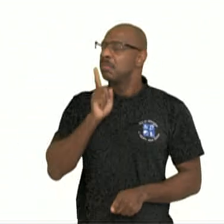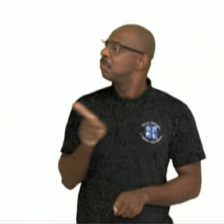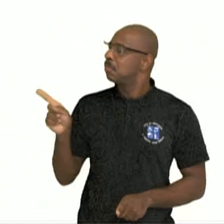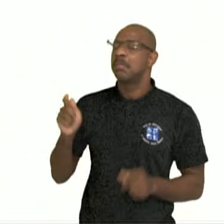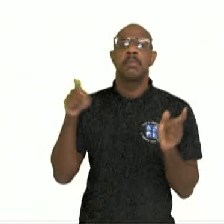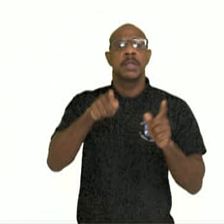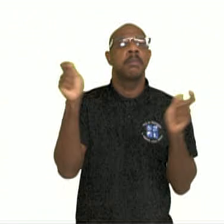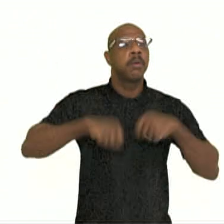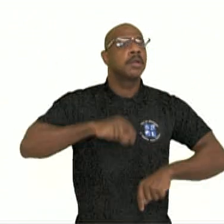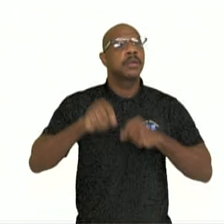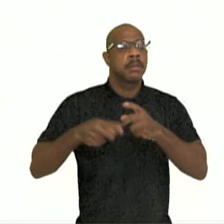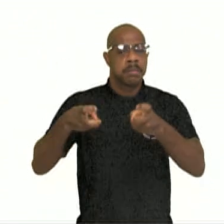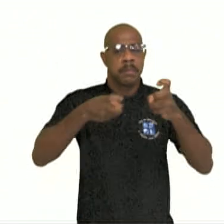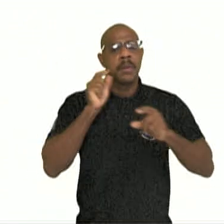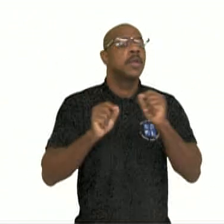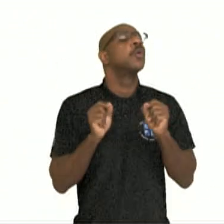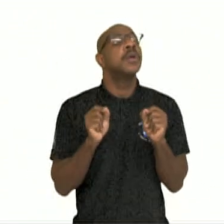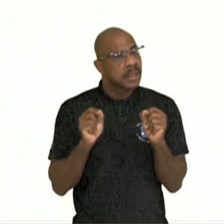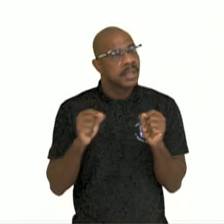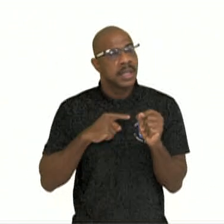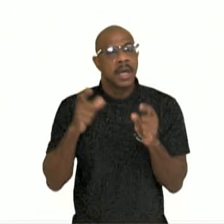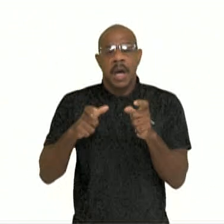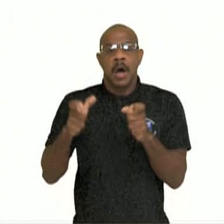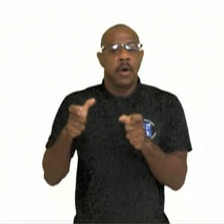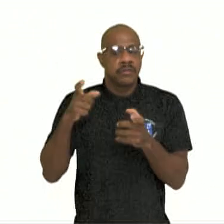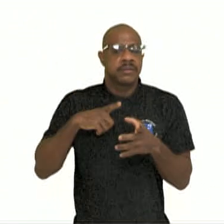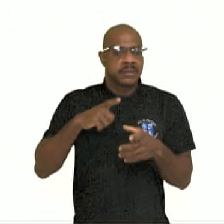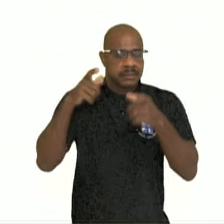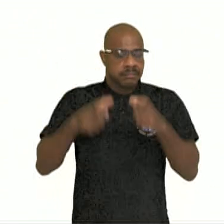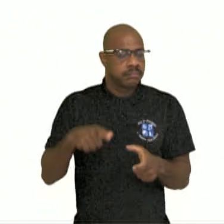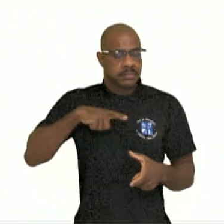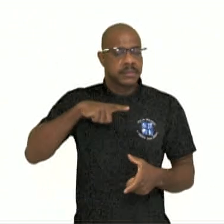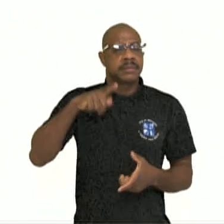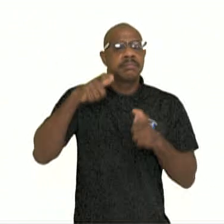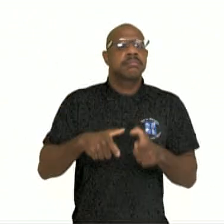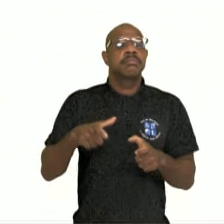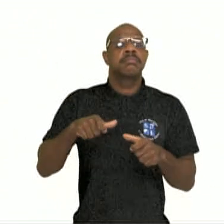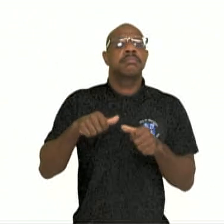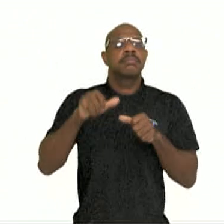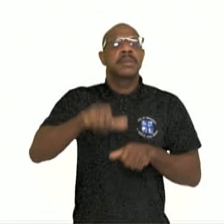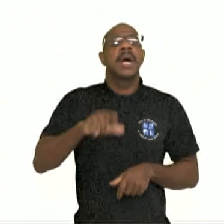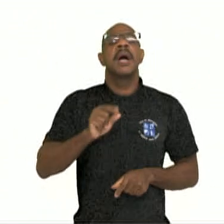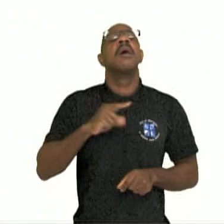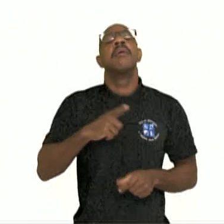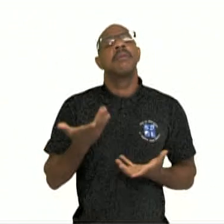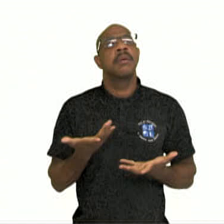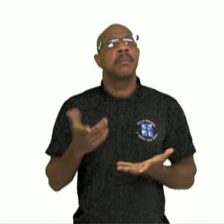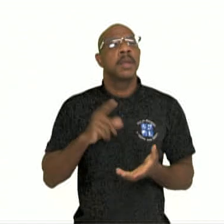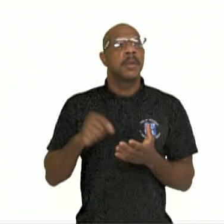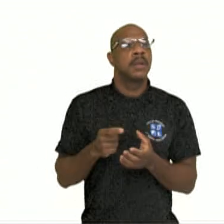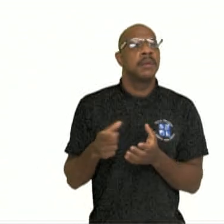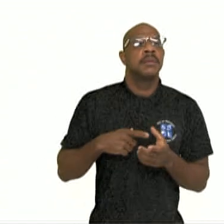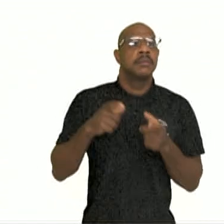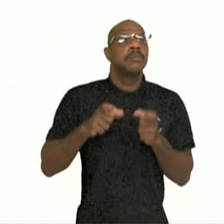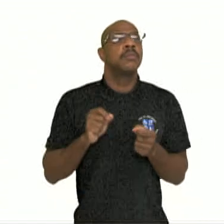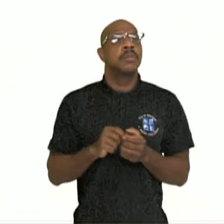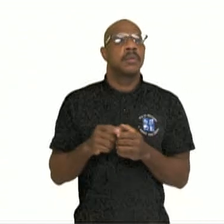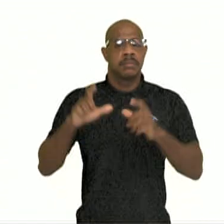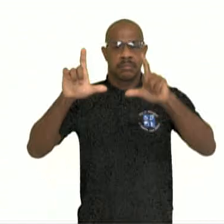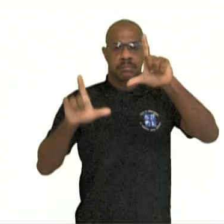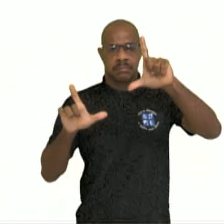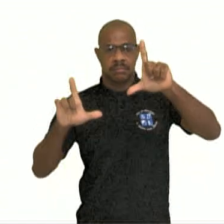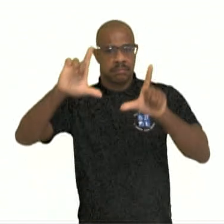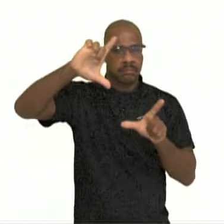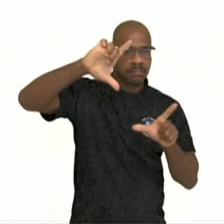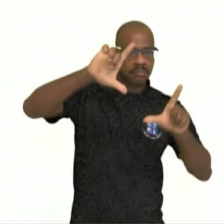você possa orientar aonde você está, que você possa posicionar corretamente o mapa.